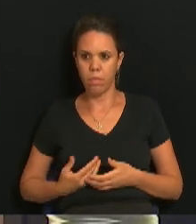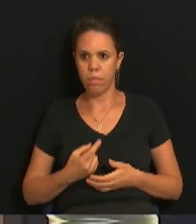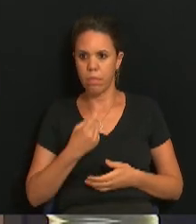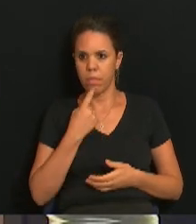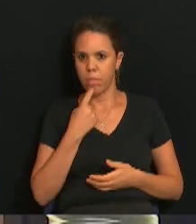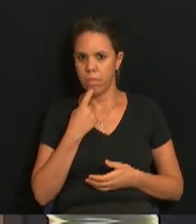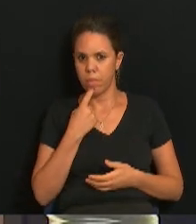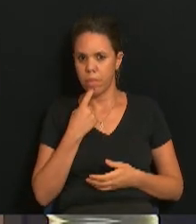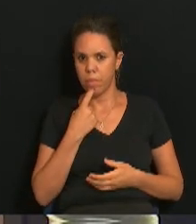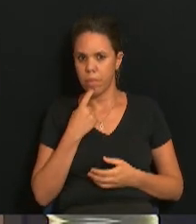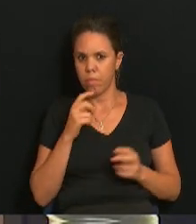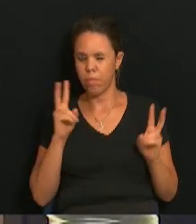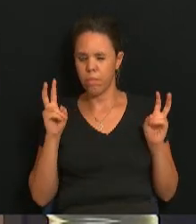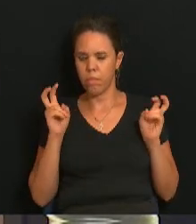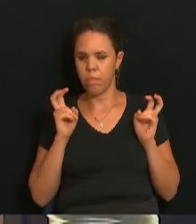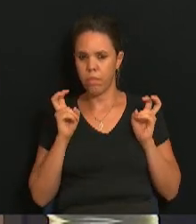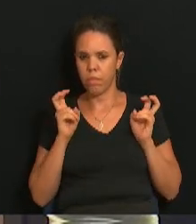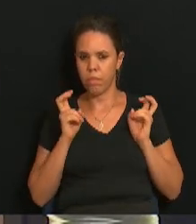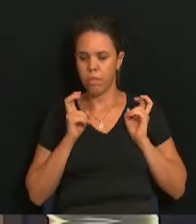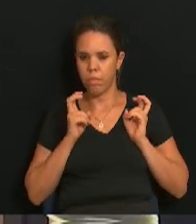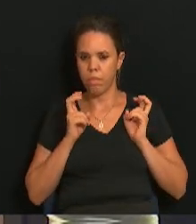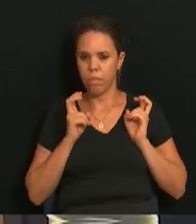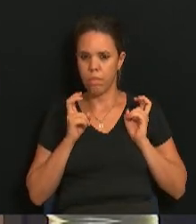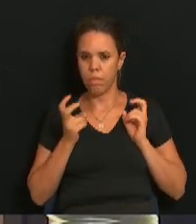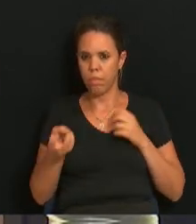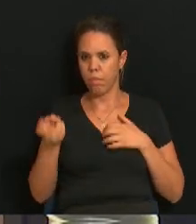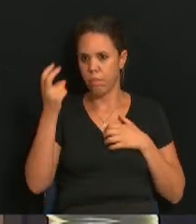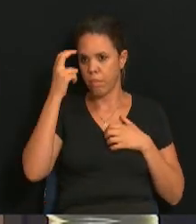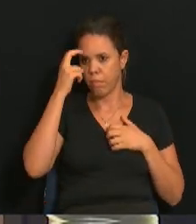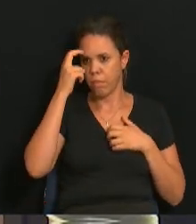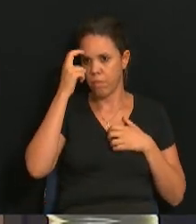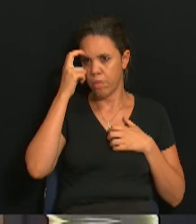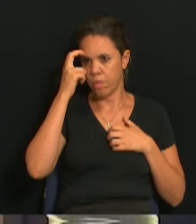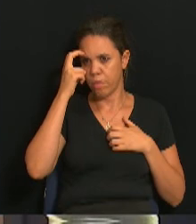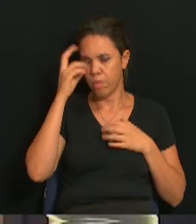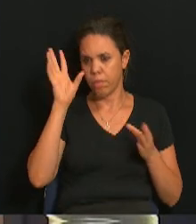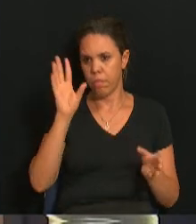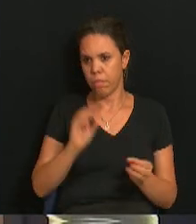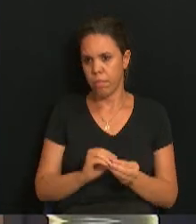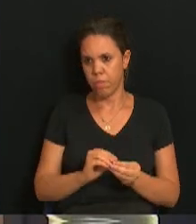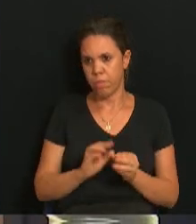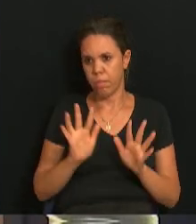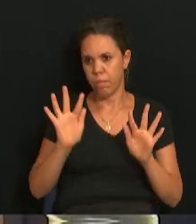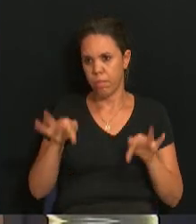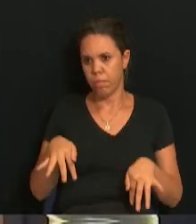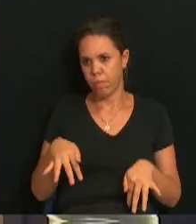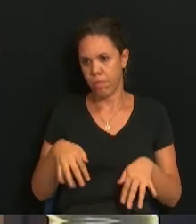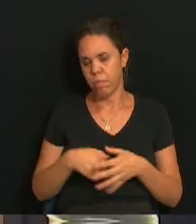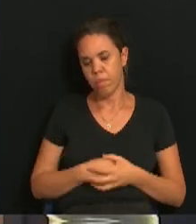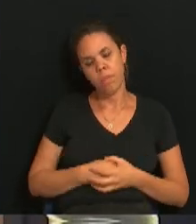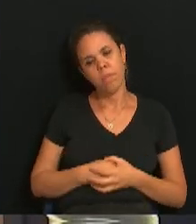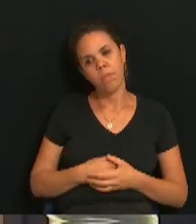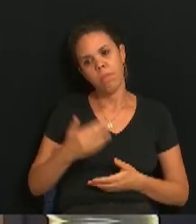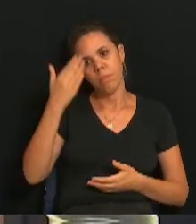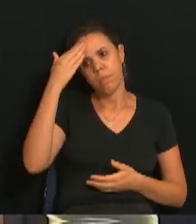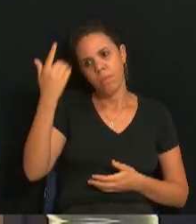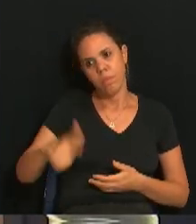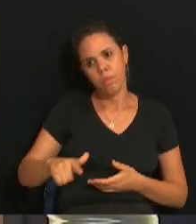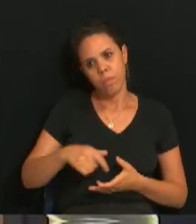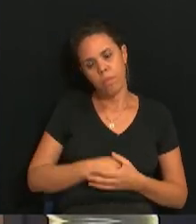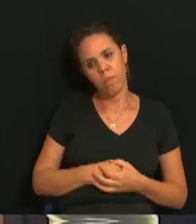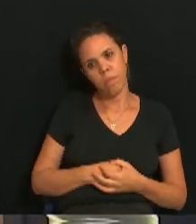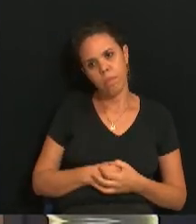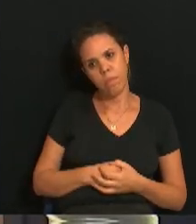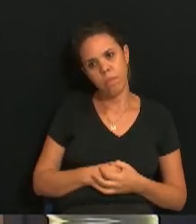com relação à área da cultura. Bom, é isso, eu vou finalizar então, agradeço mais uma vez,